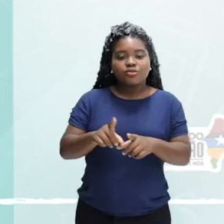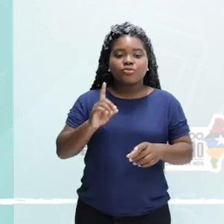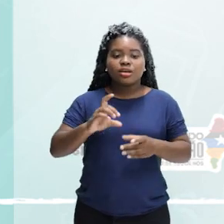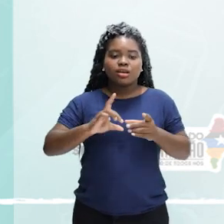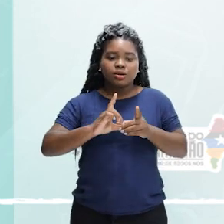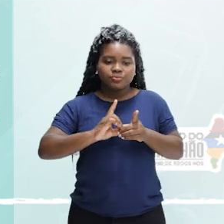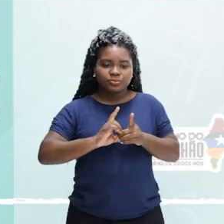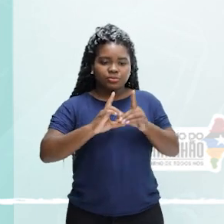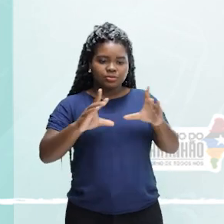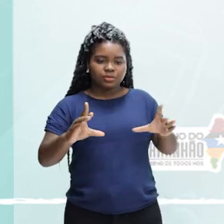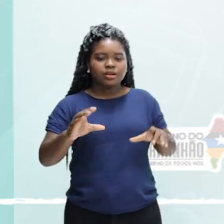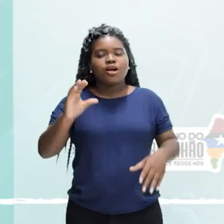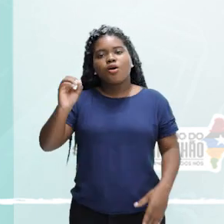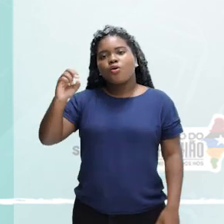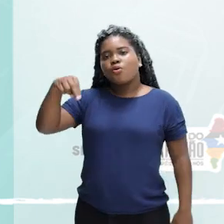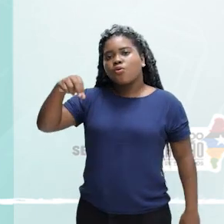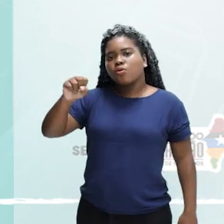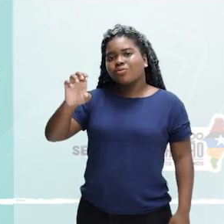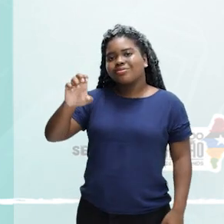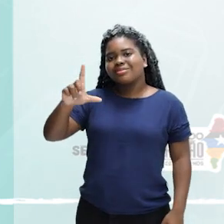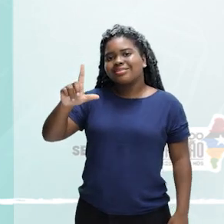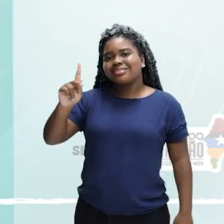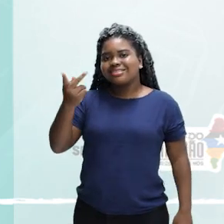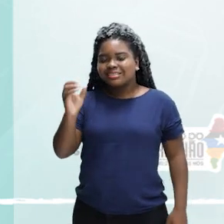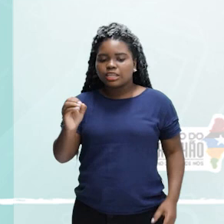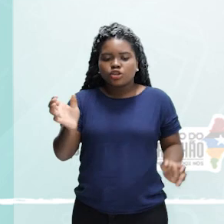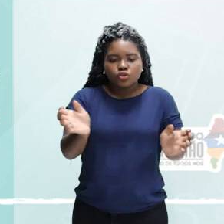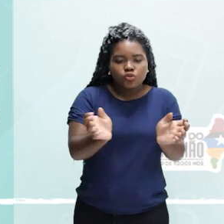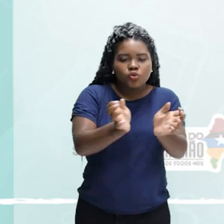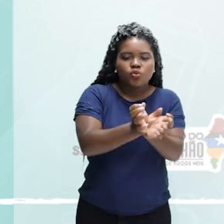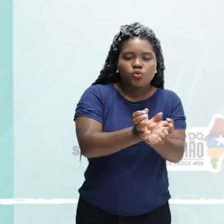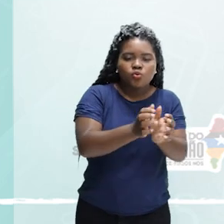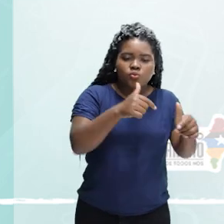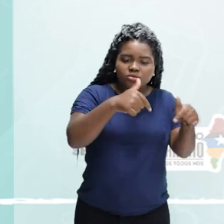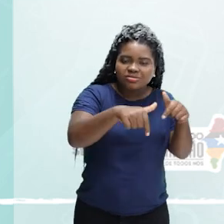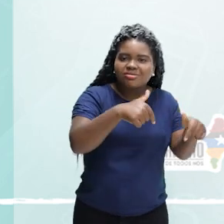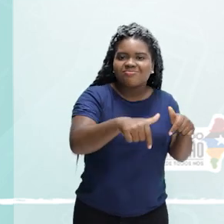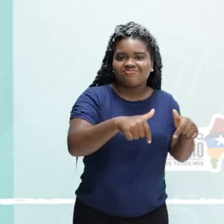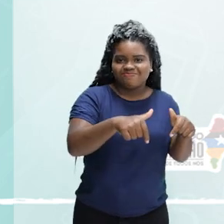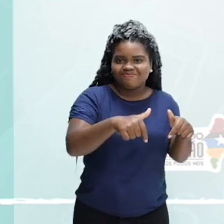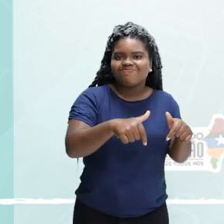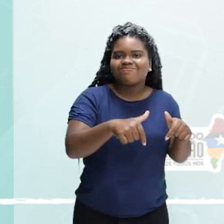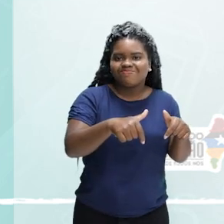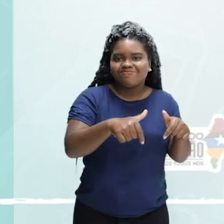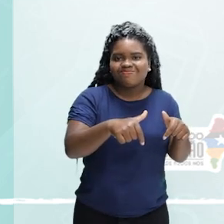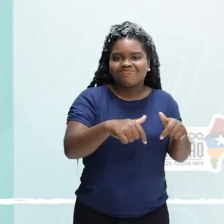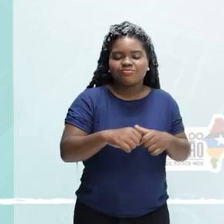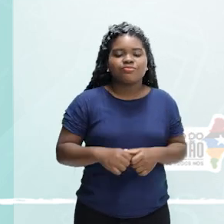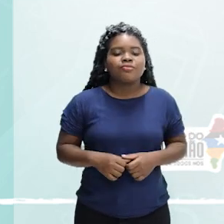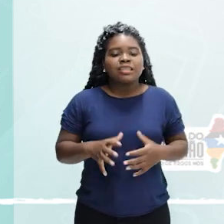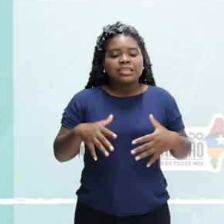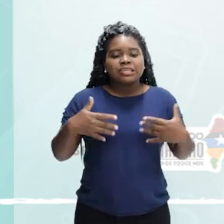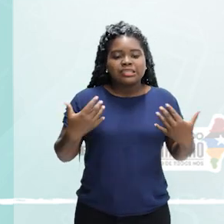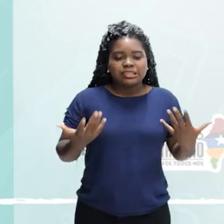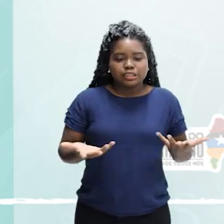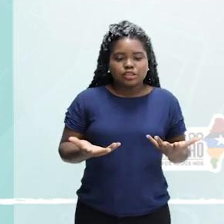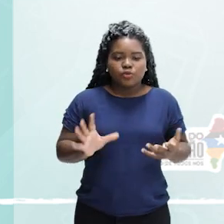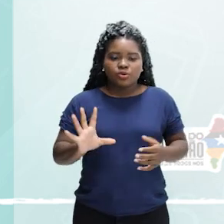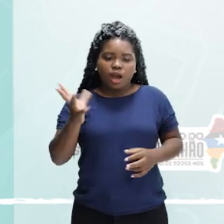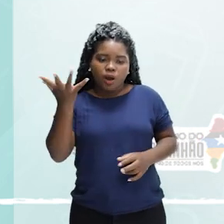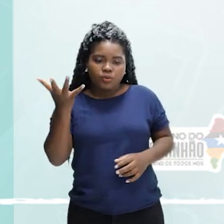de trabalhadores, dos grupos de trabalhadores, dos grupos de operários, né? Esse conselho faz com que o